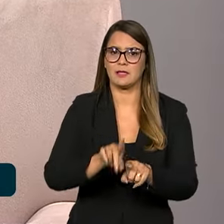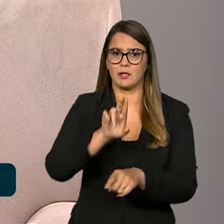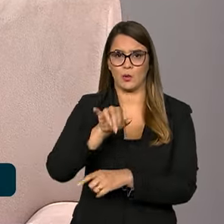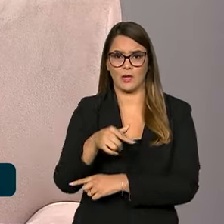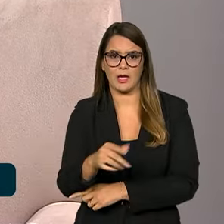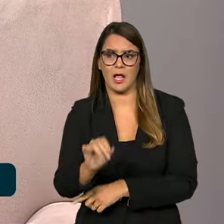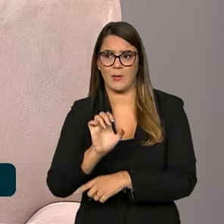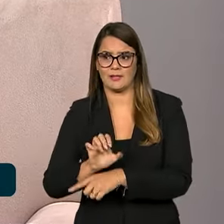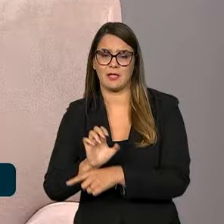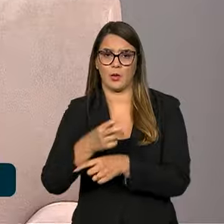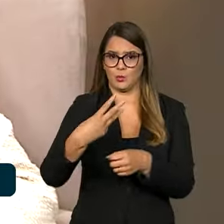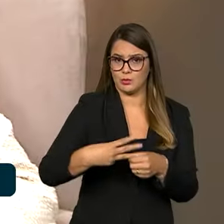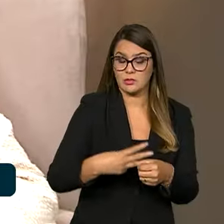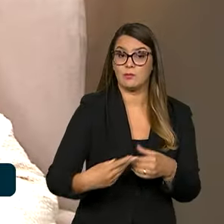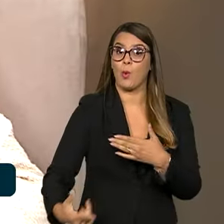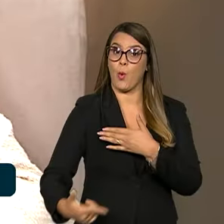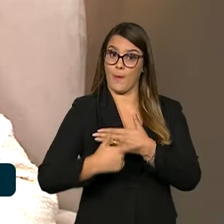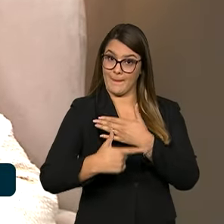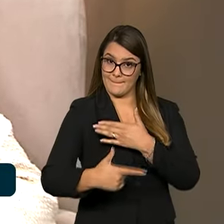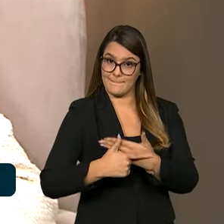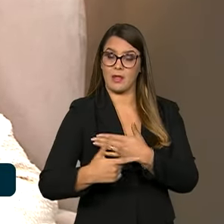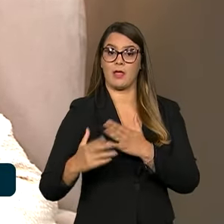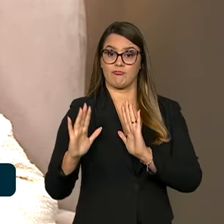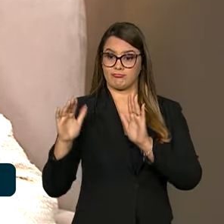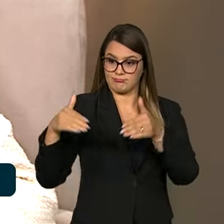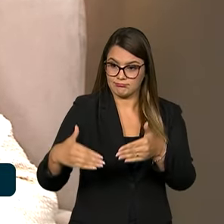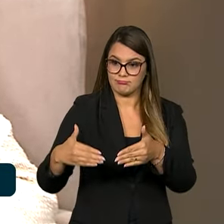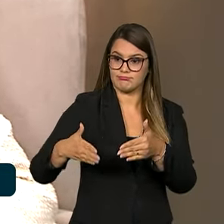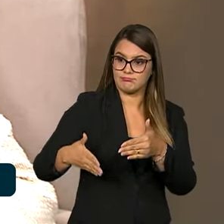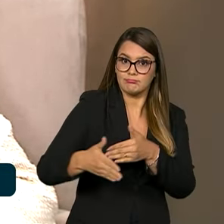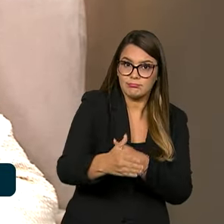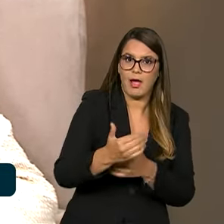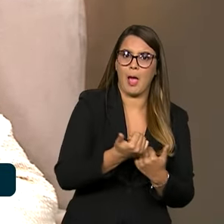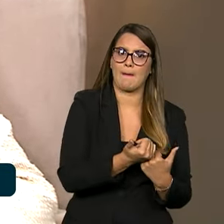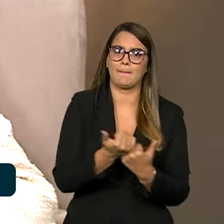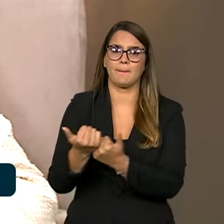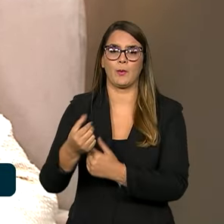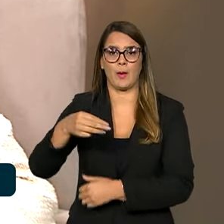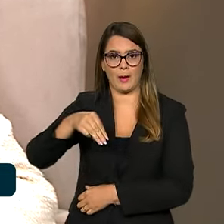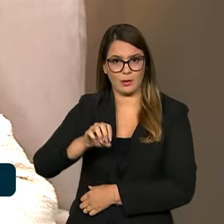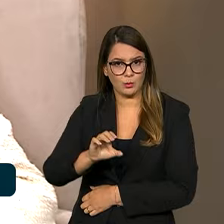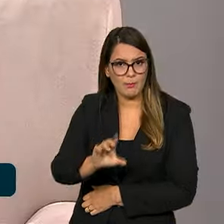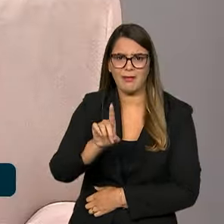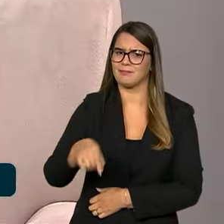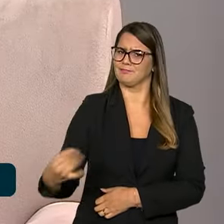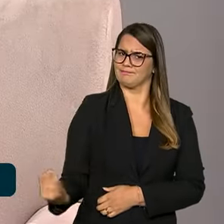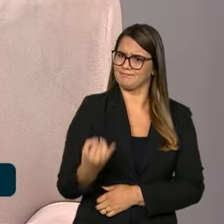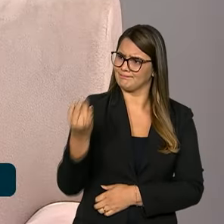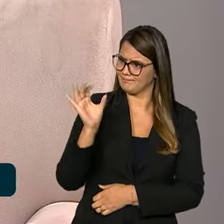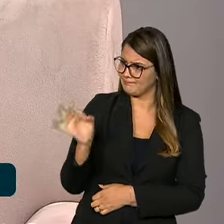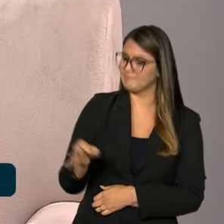estados e municípios o papel direcionador e apoiador do MEC é fundamental né